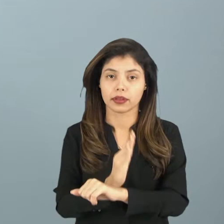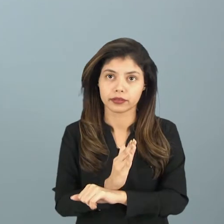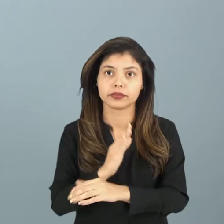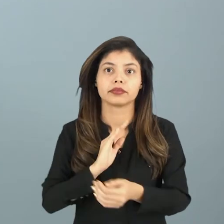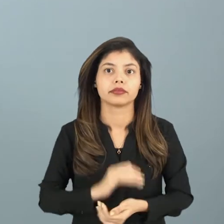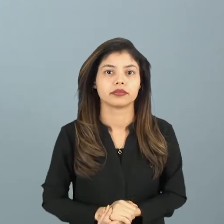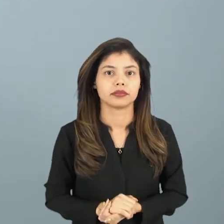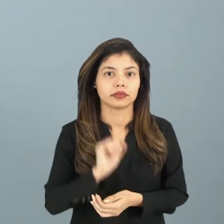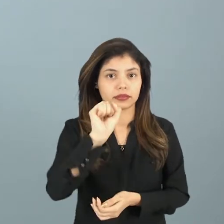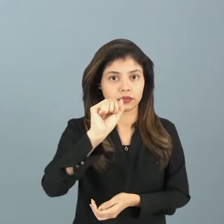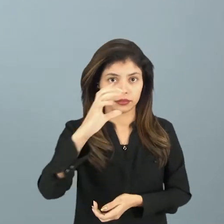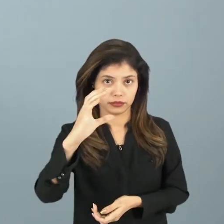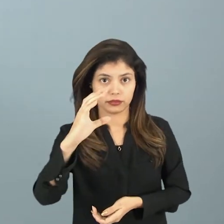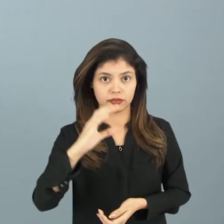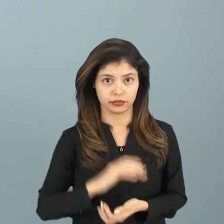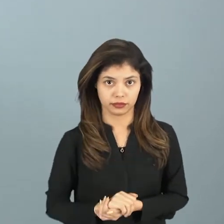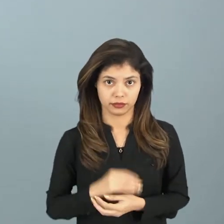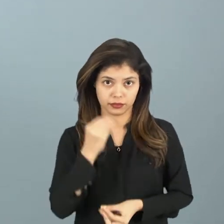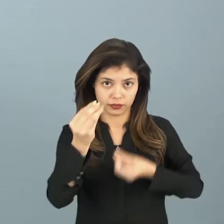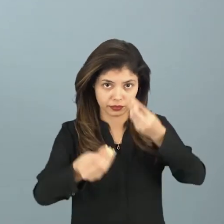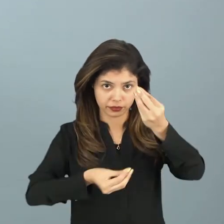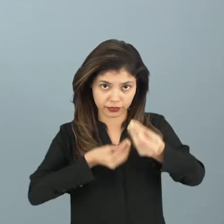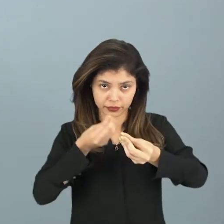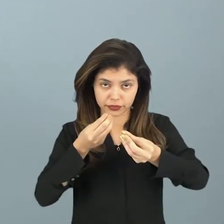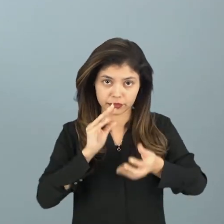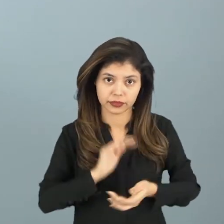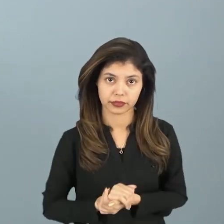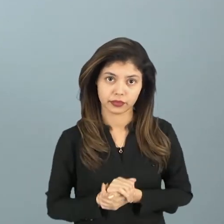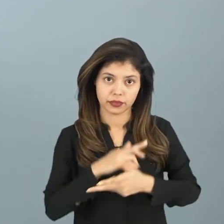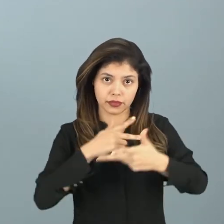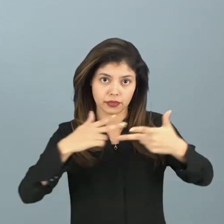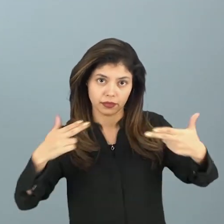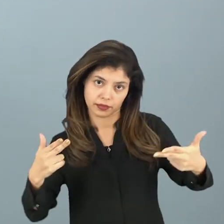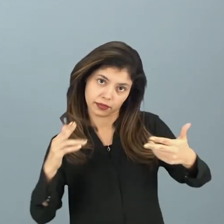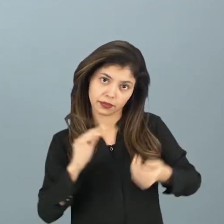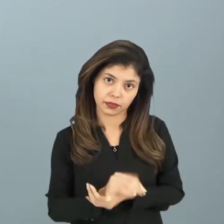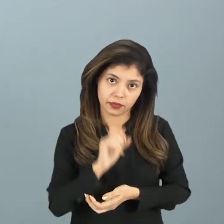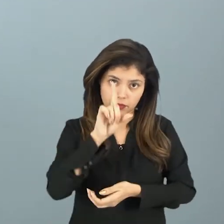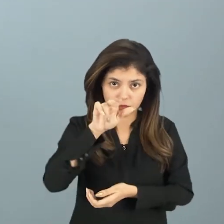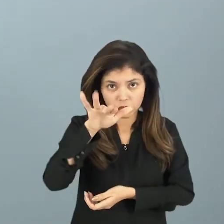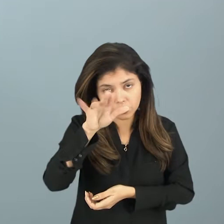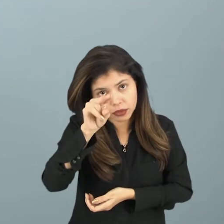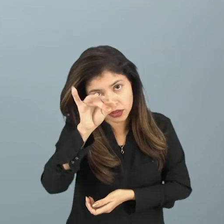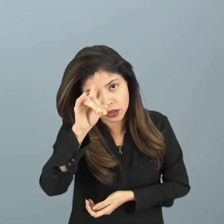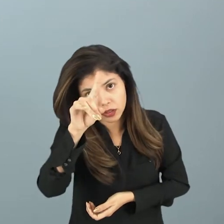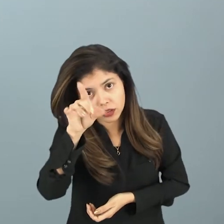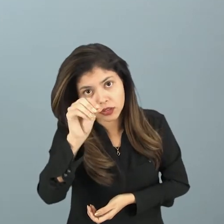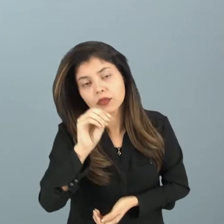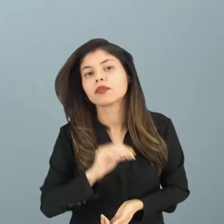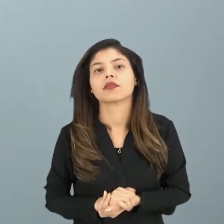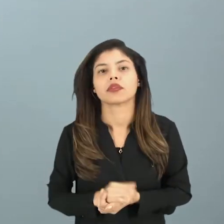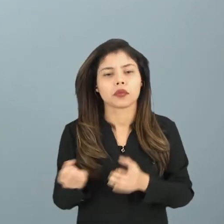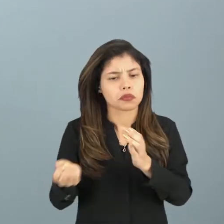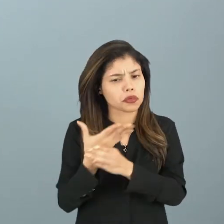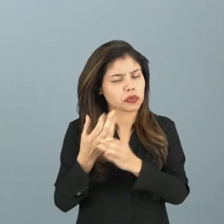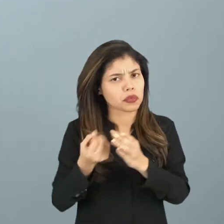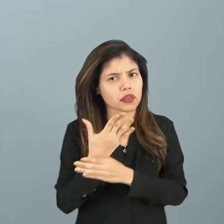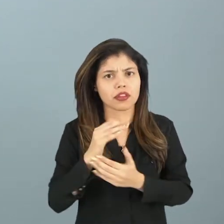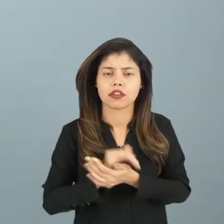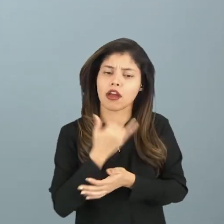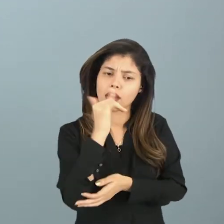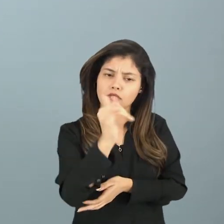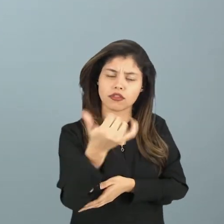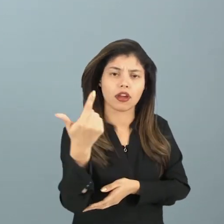são classificados e definidos como objetos luminosos que produzem uma